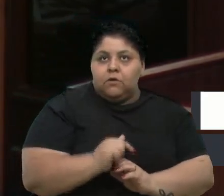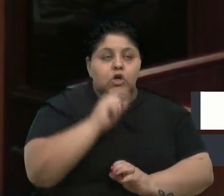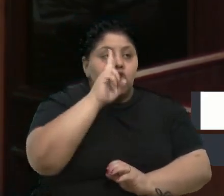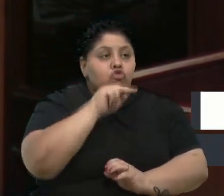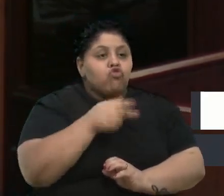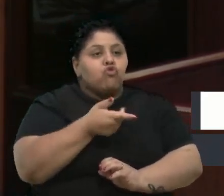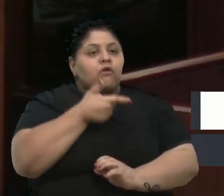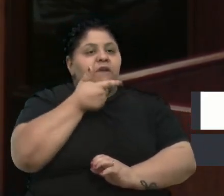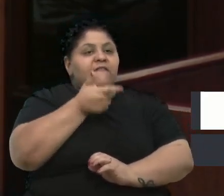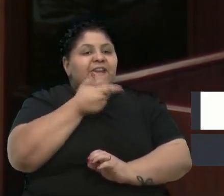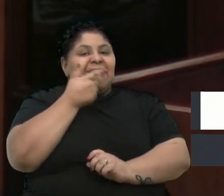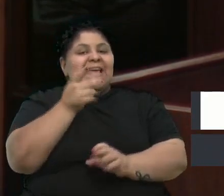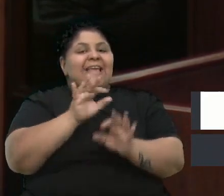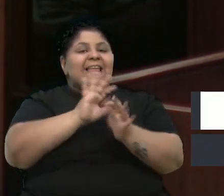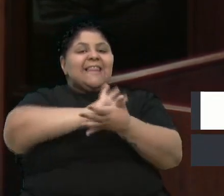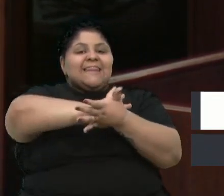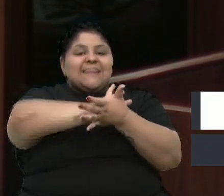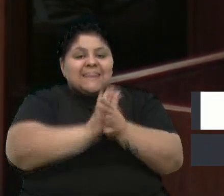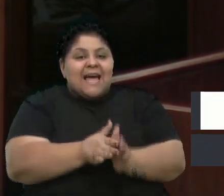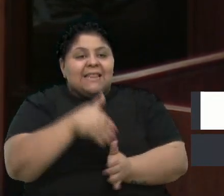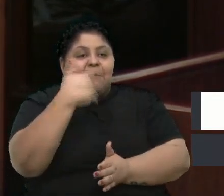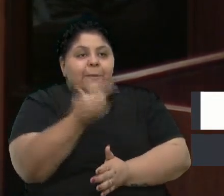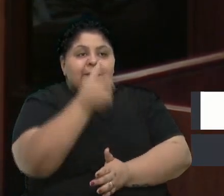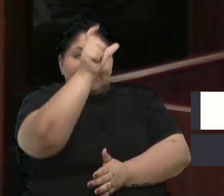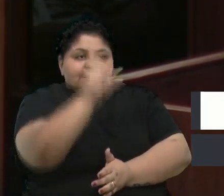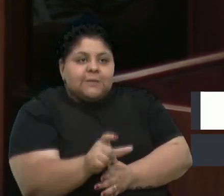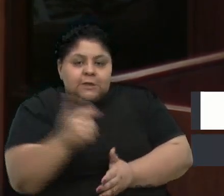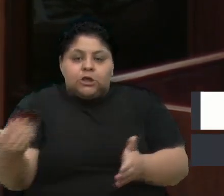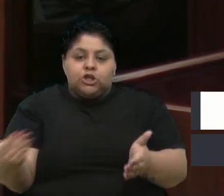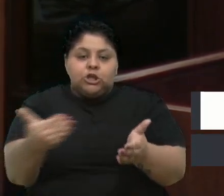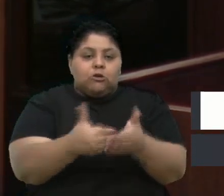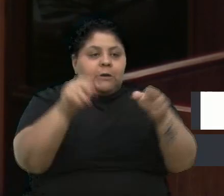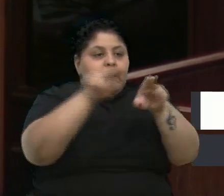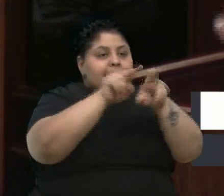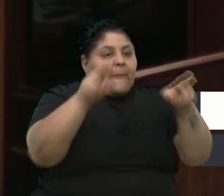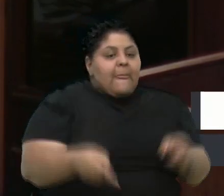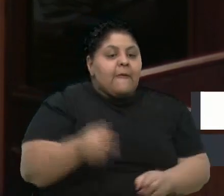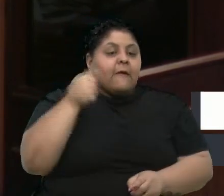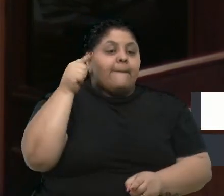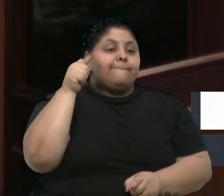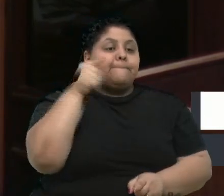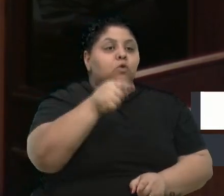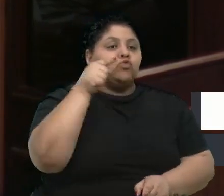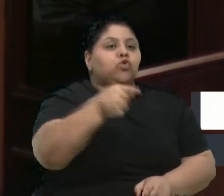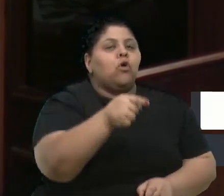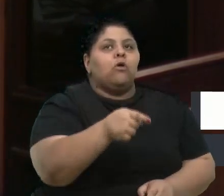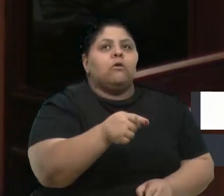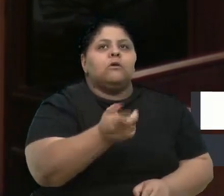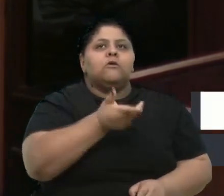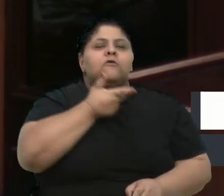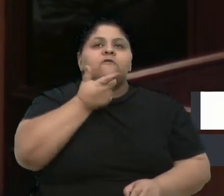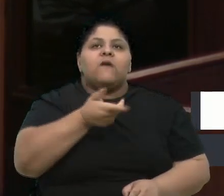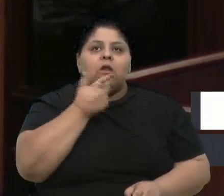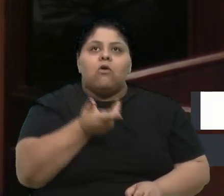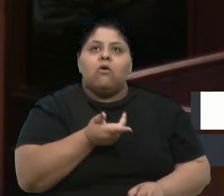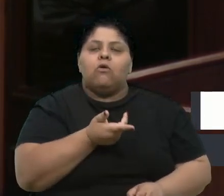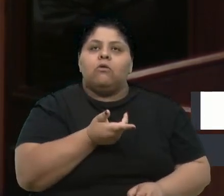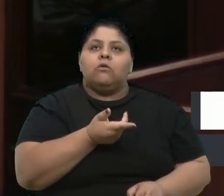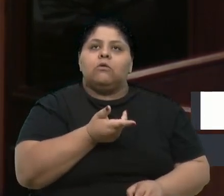disse água para essa pessoa, e essa pessoa veio na minha mesa, apontou o dedo no meu nariz, e me disse essas